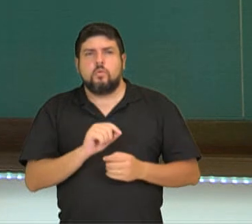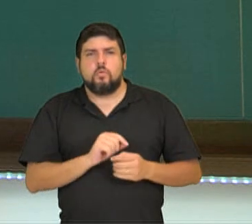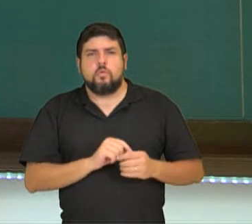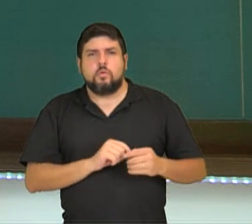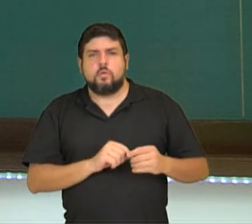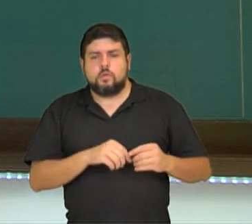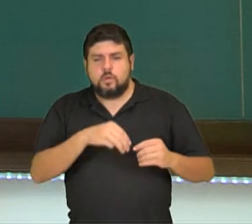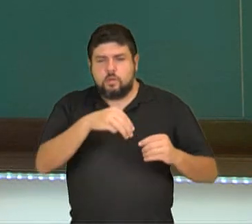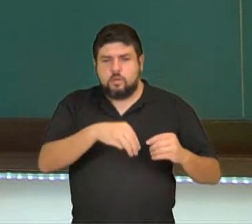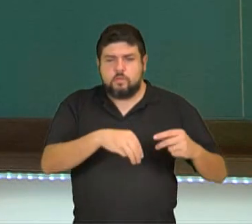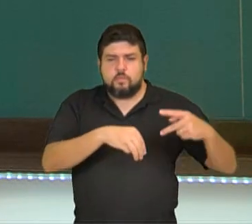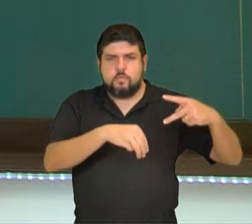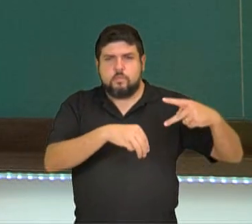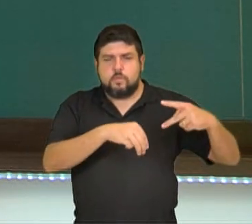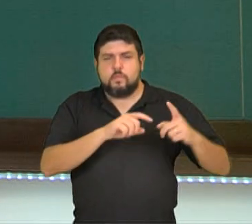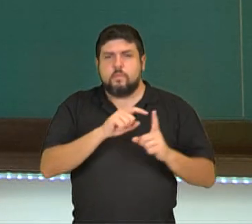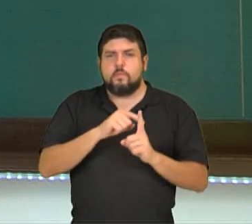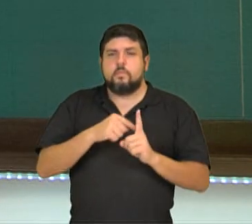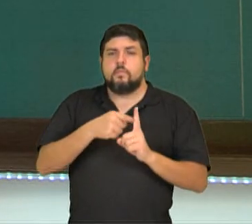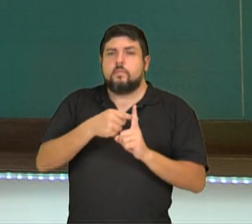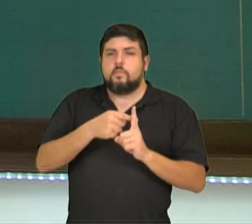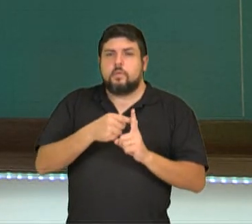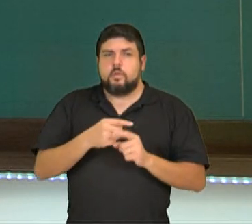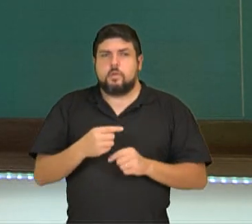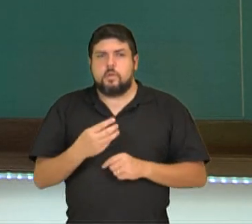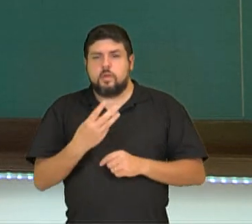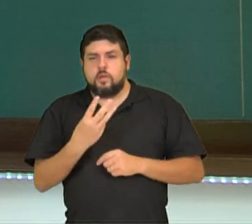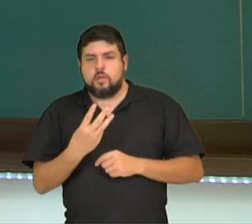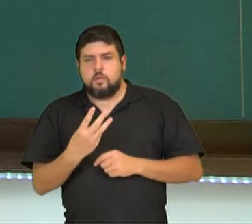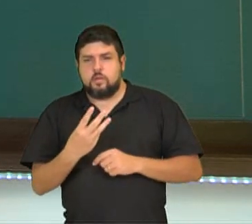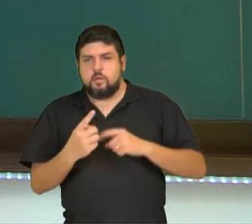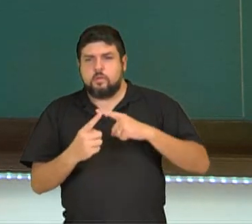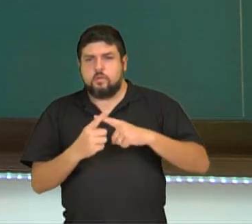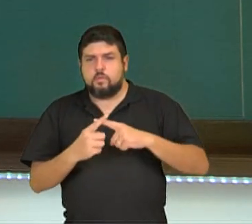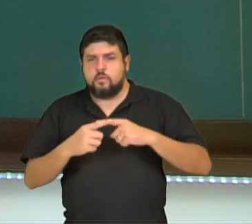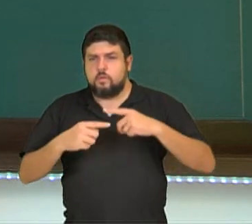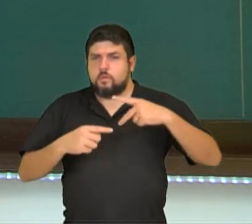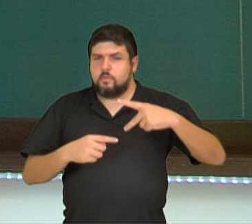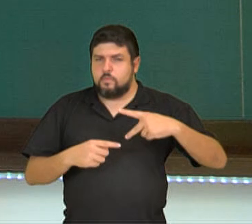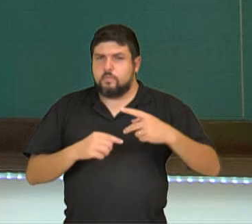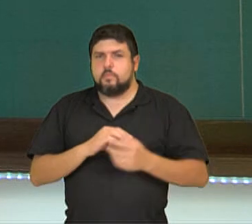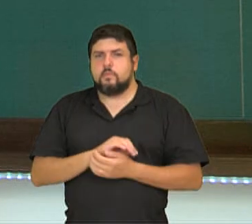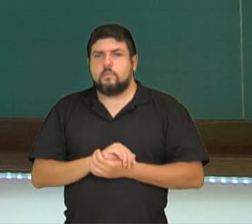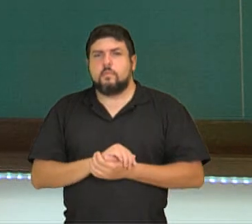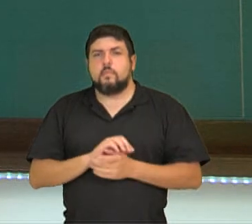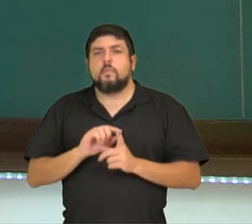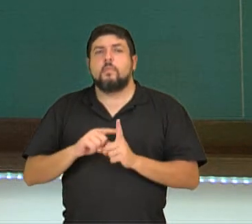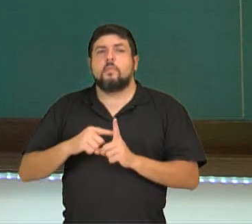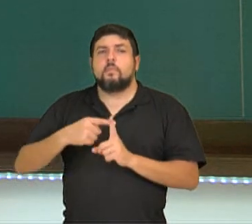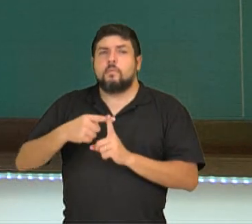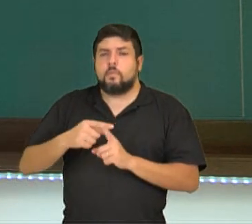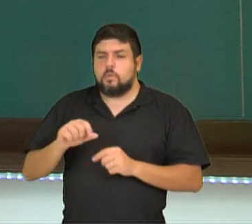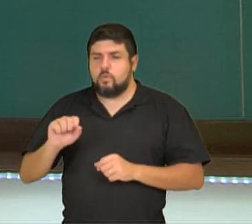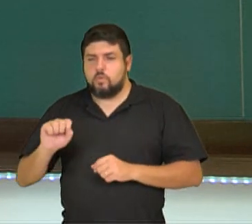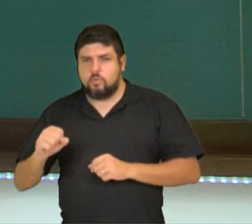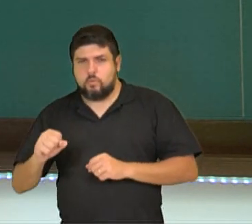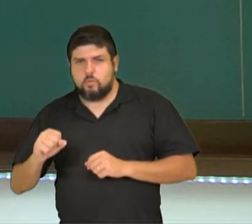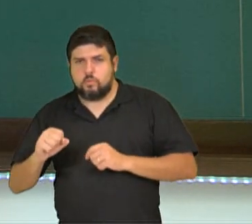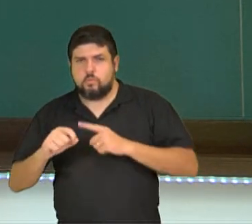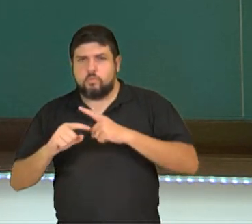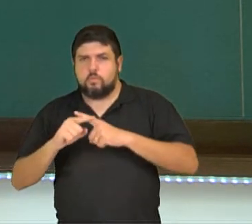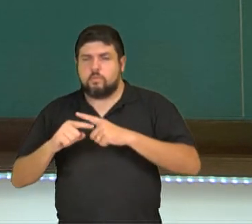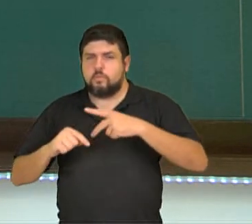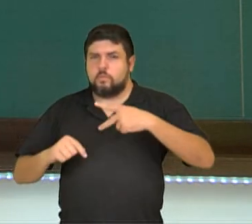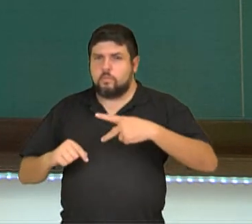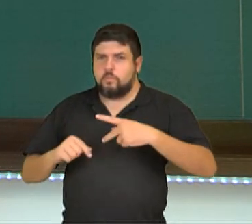área, mais 3 vezes P, que é a segunda área, mais 8 vezes P,